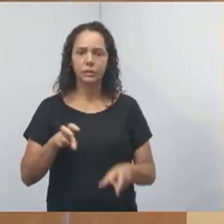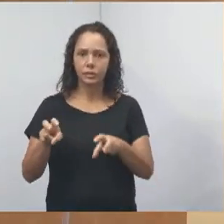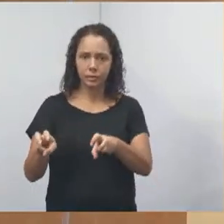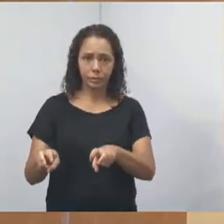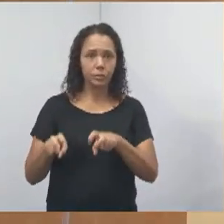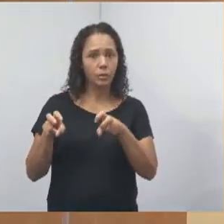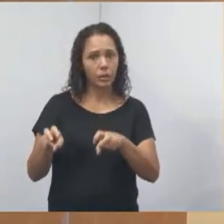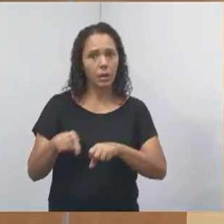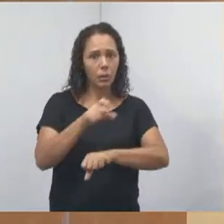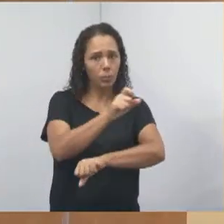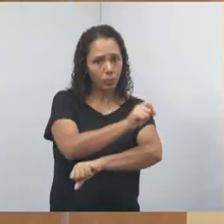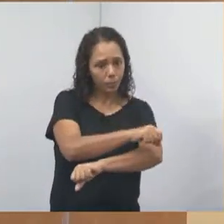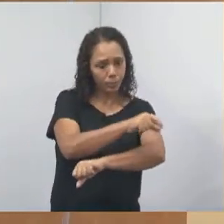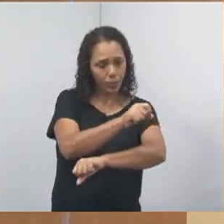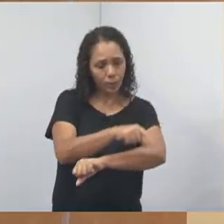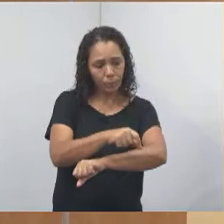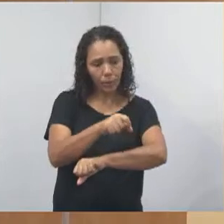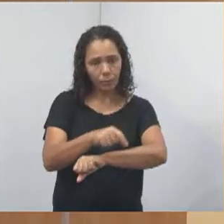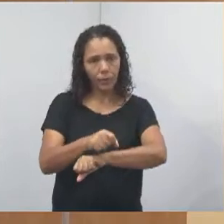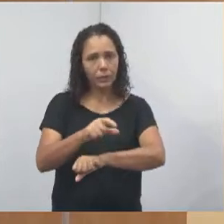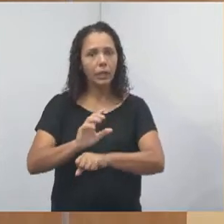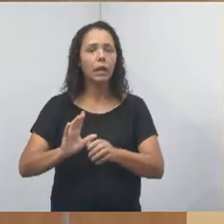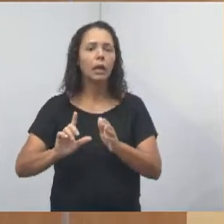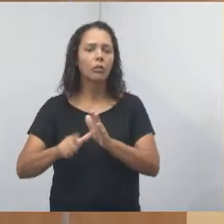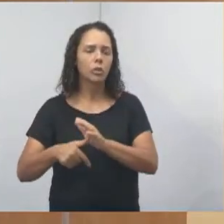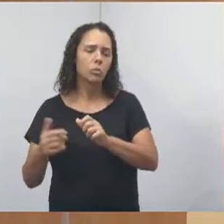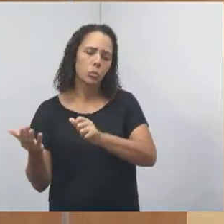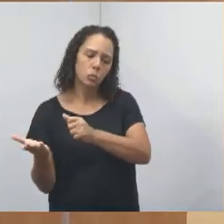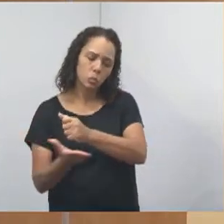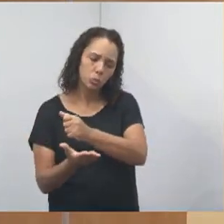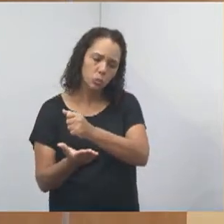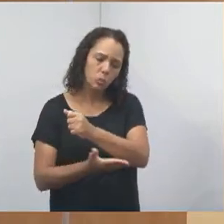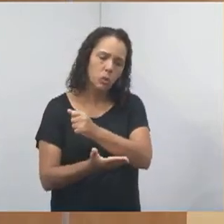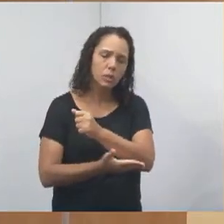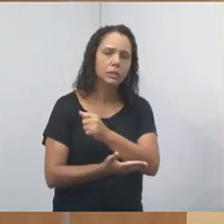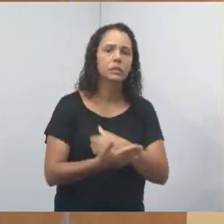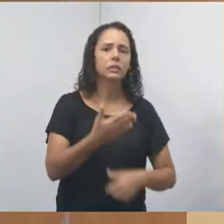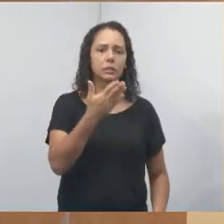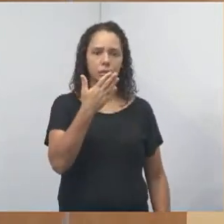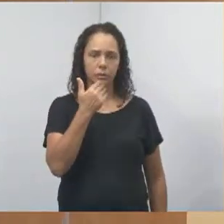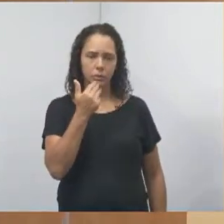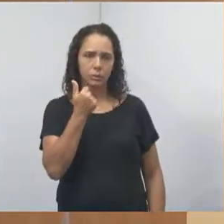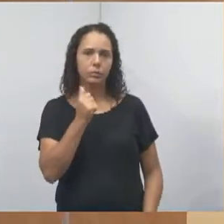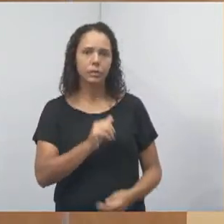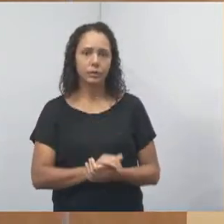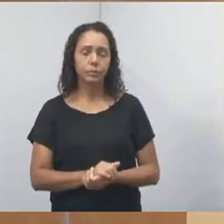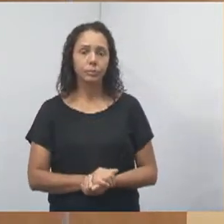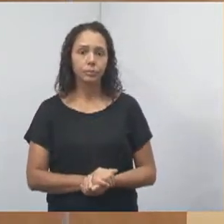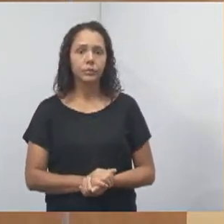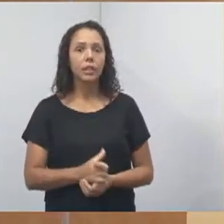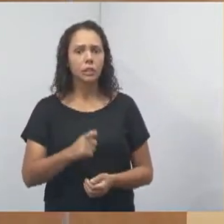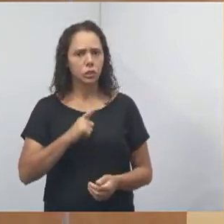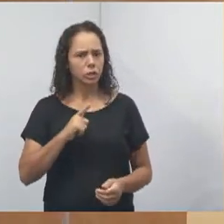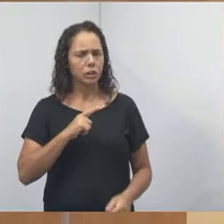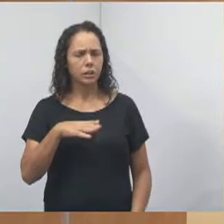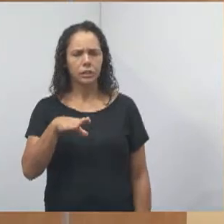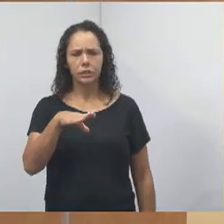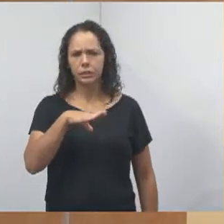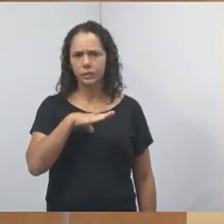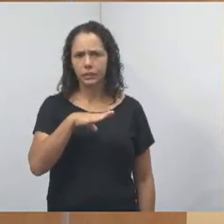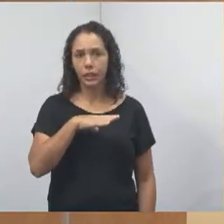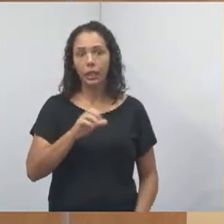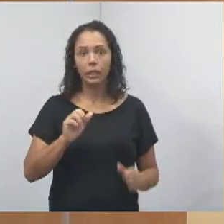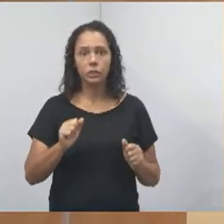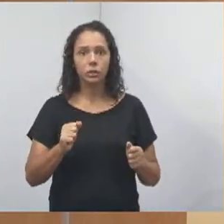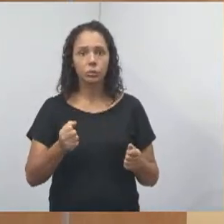plantavam o que comiam. Claro que existia distribuição de alimentos, claro que existia a cidade onde se podia comprar alguma coisa ou até